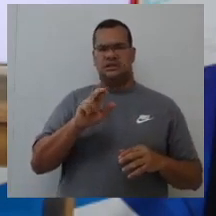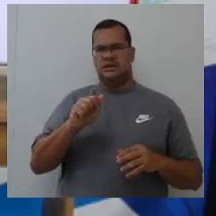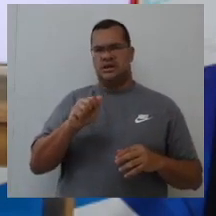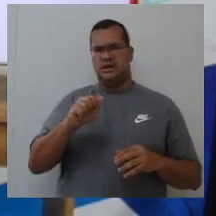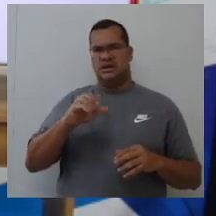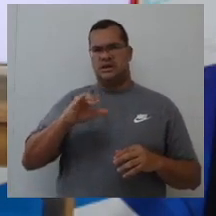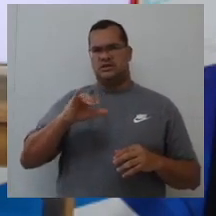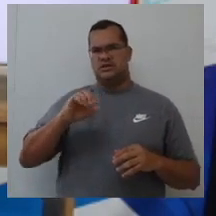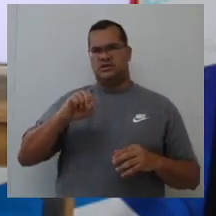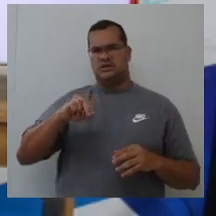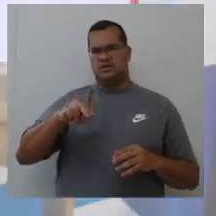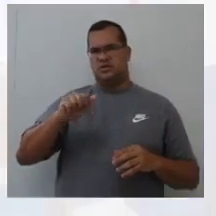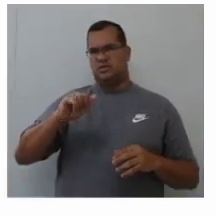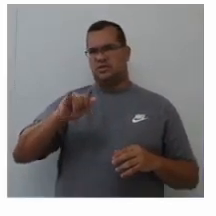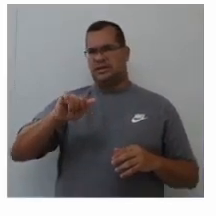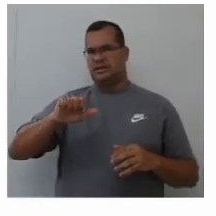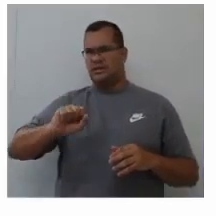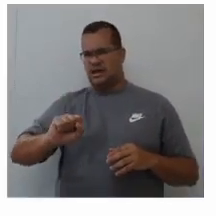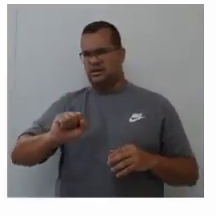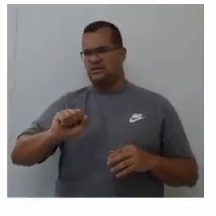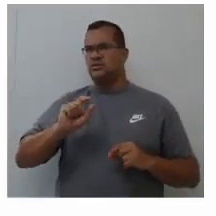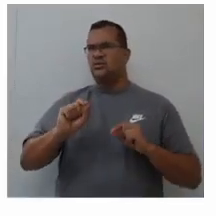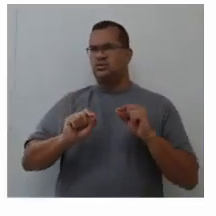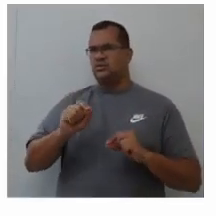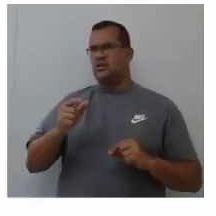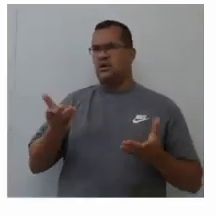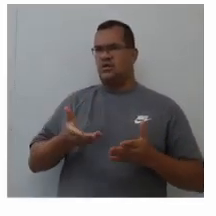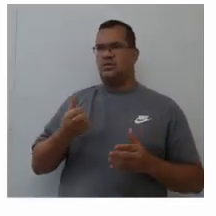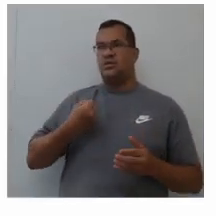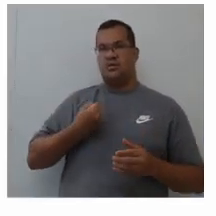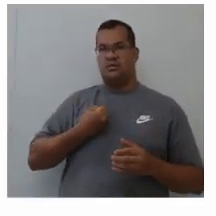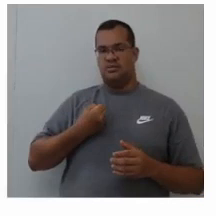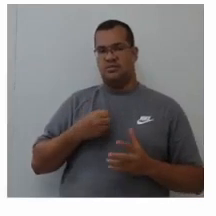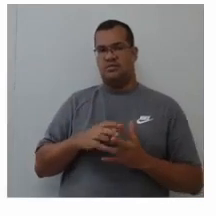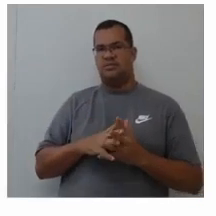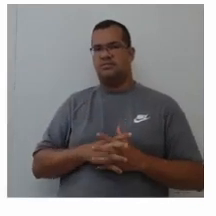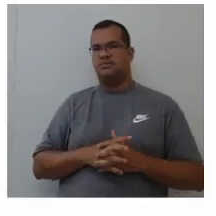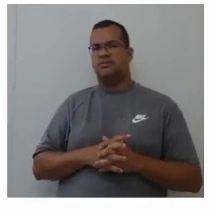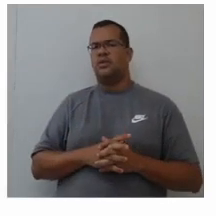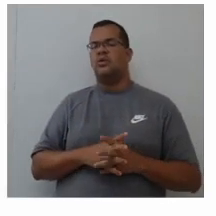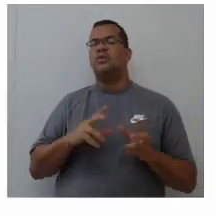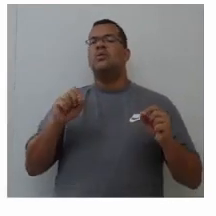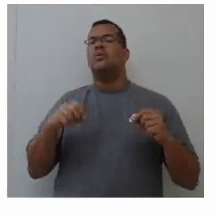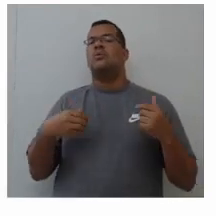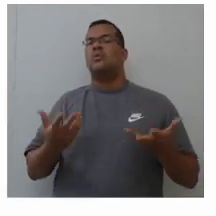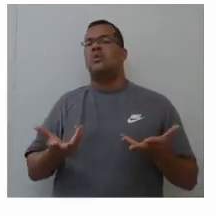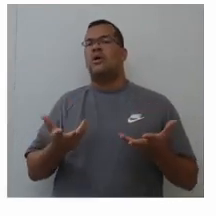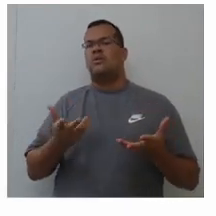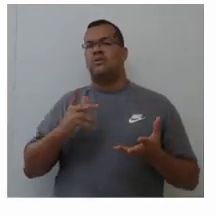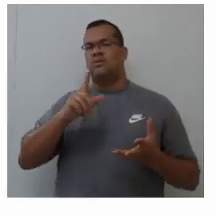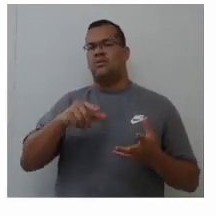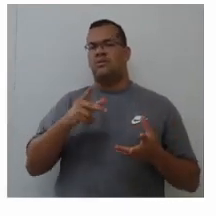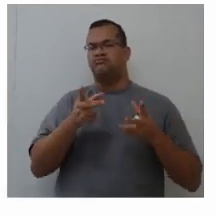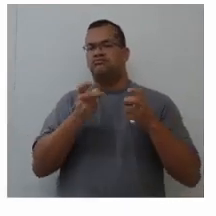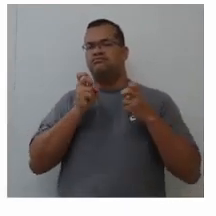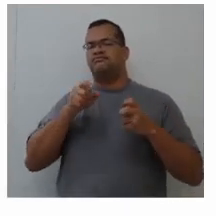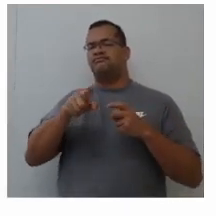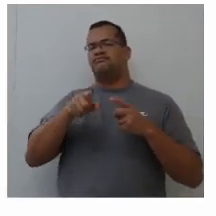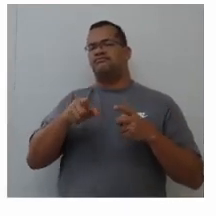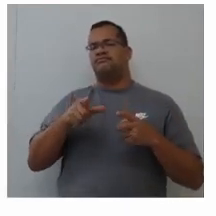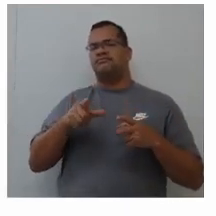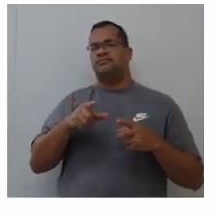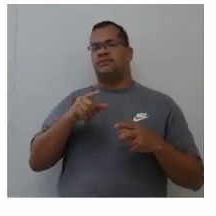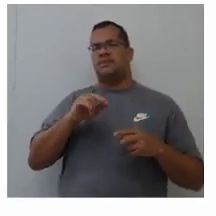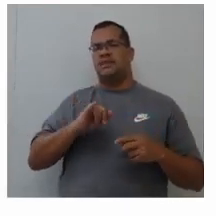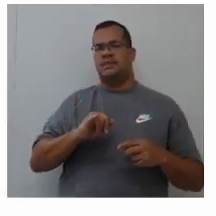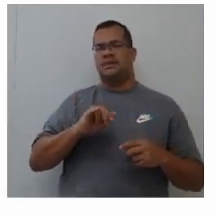os números irracionais você está vendo aí na sua tela aí, tá joia? E qual a grande sacada dos números